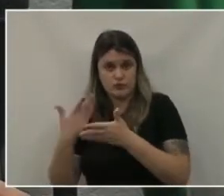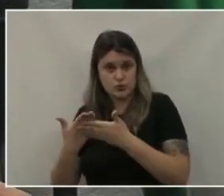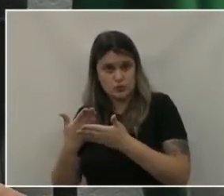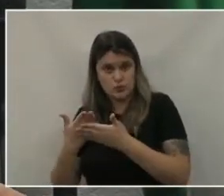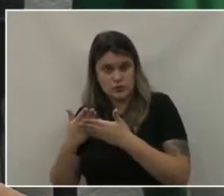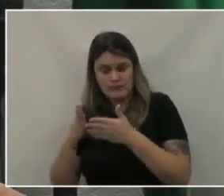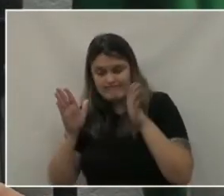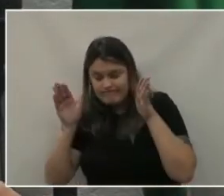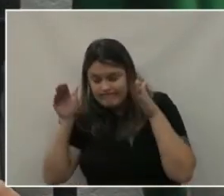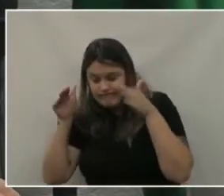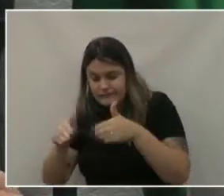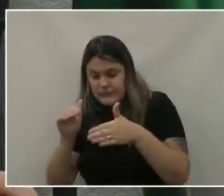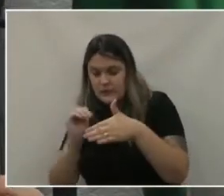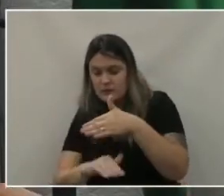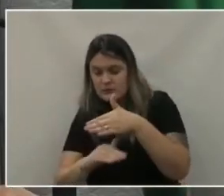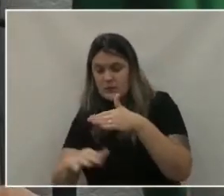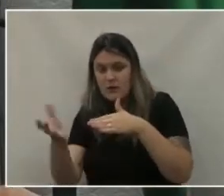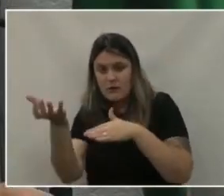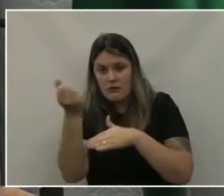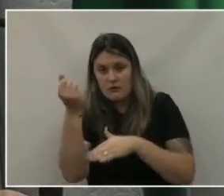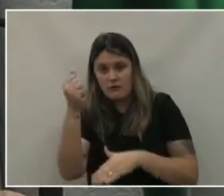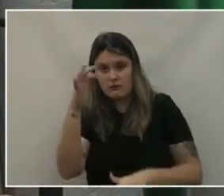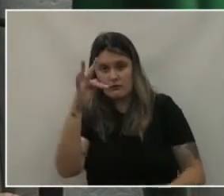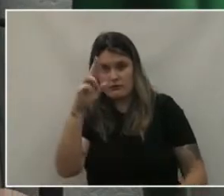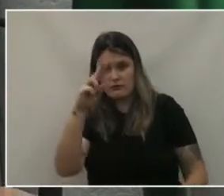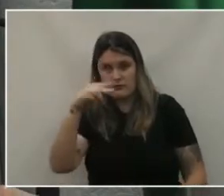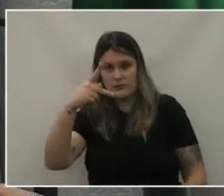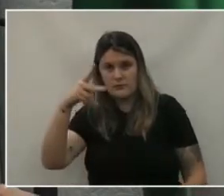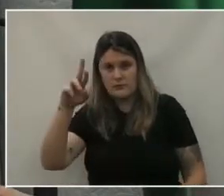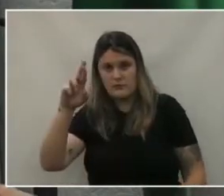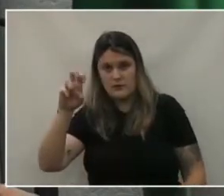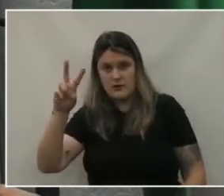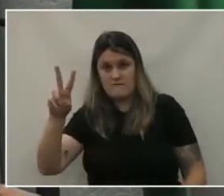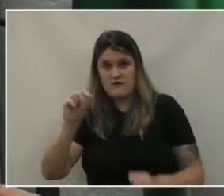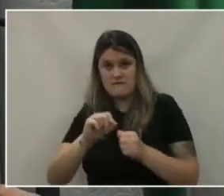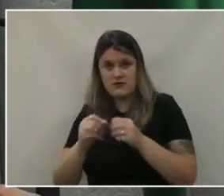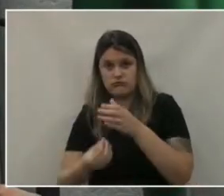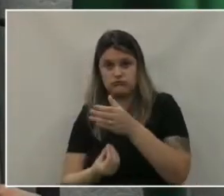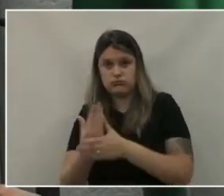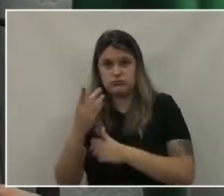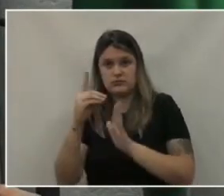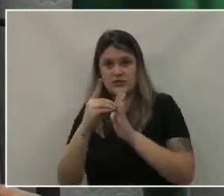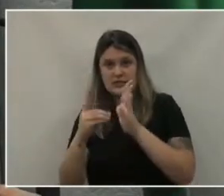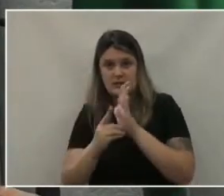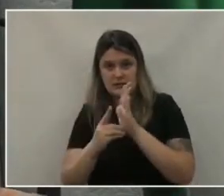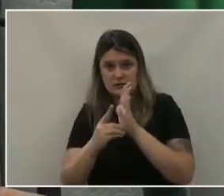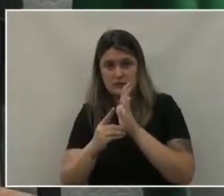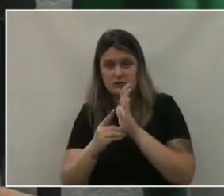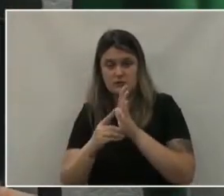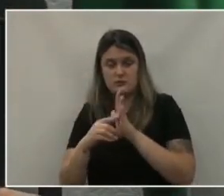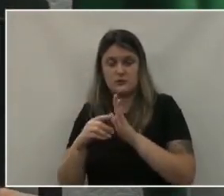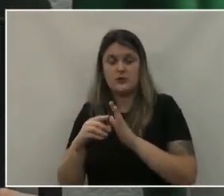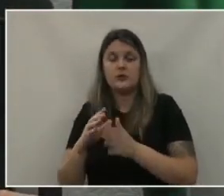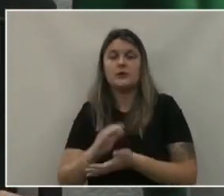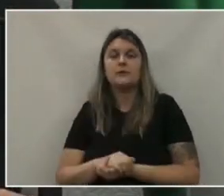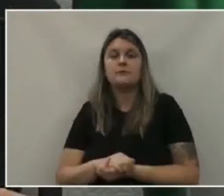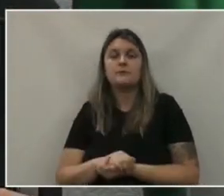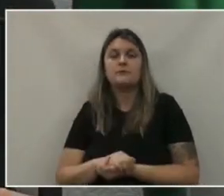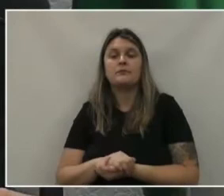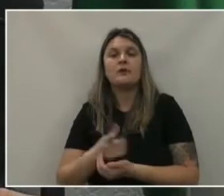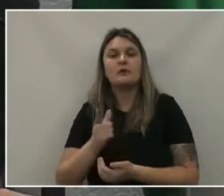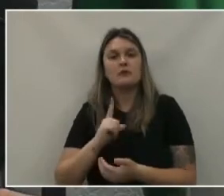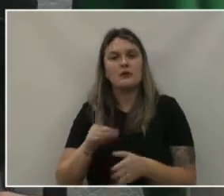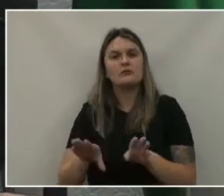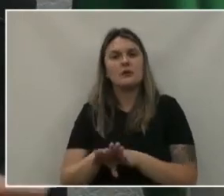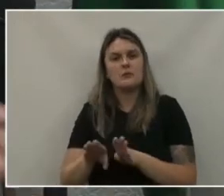FUNPREV, que foi feito um decreto de resolução aqui na Câmara de Vereadores, onde tem